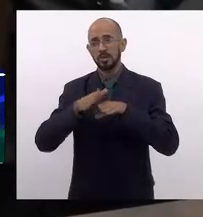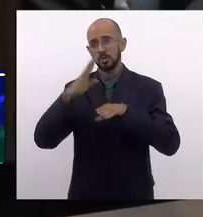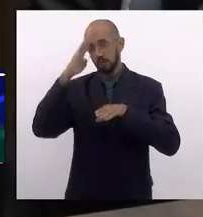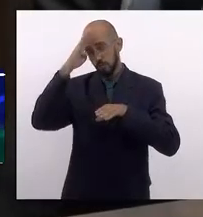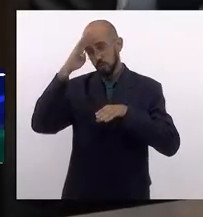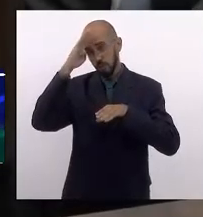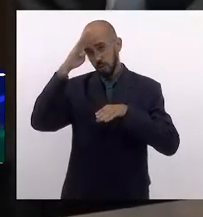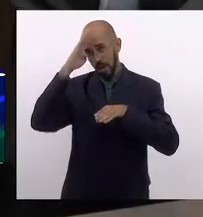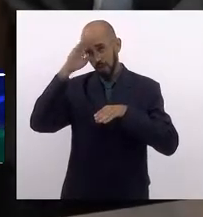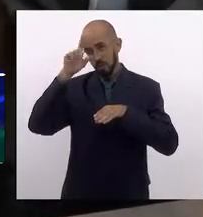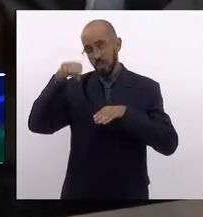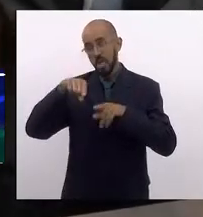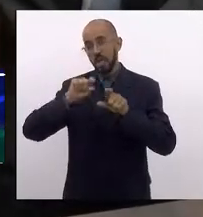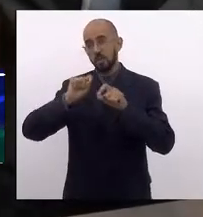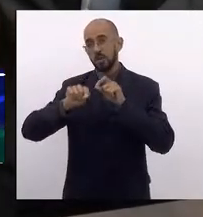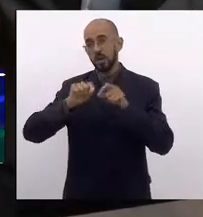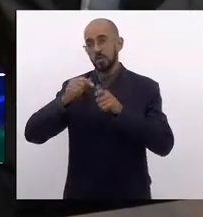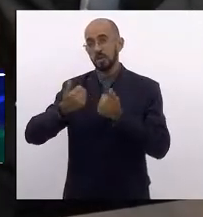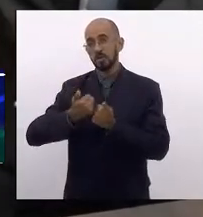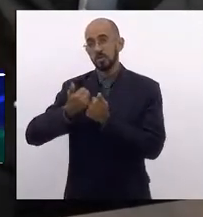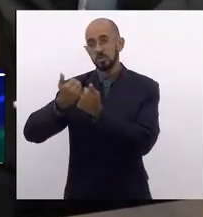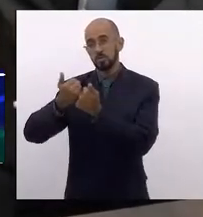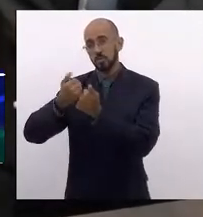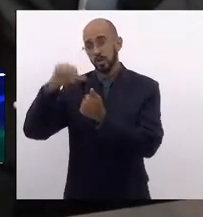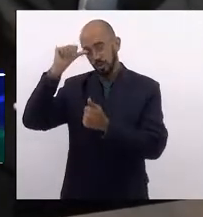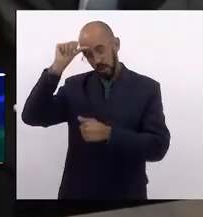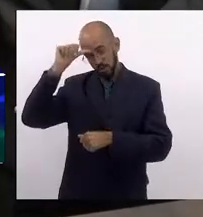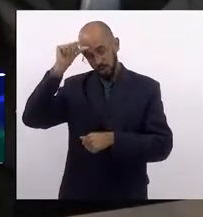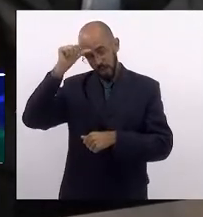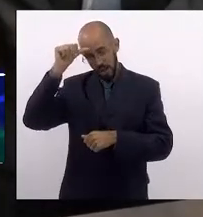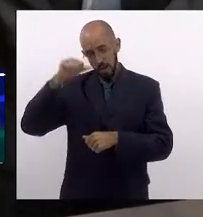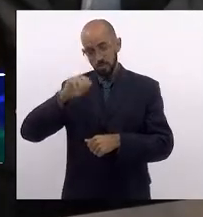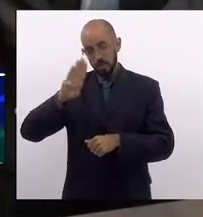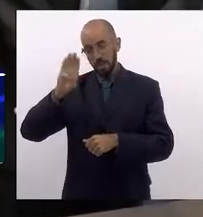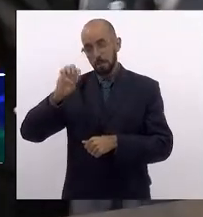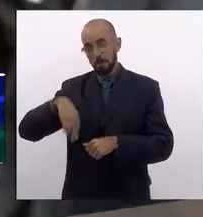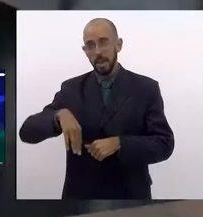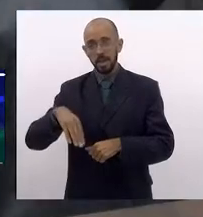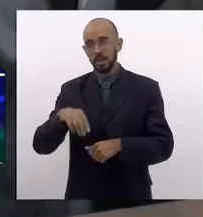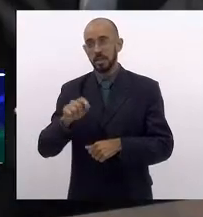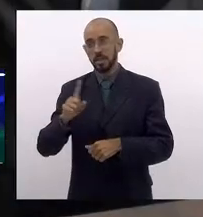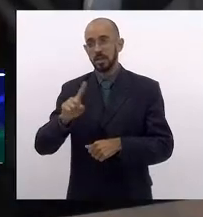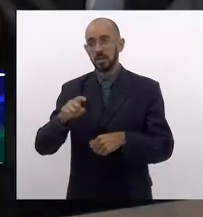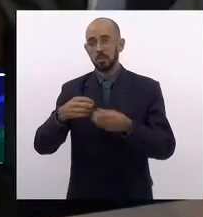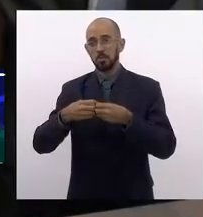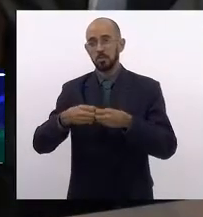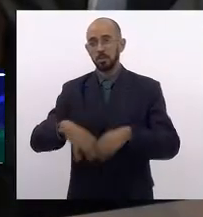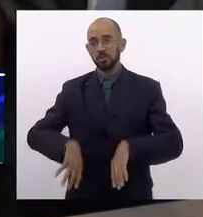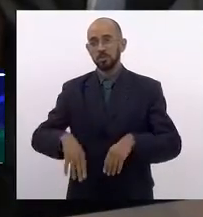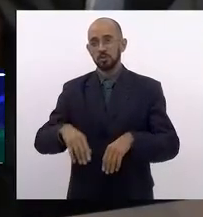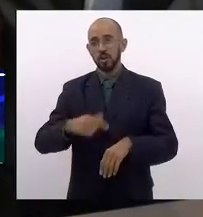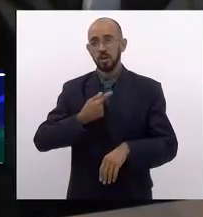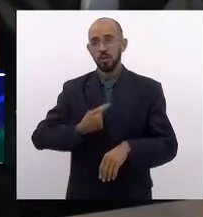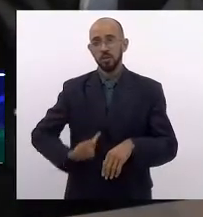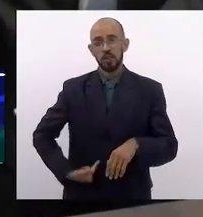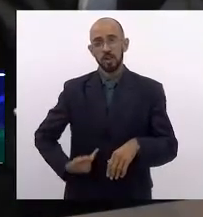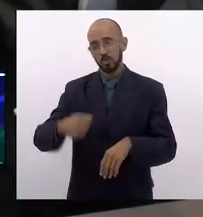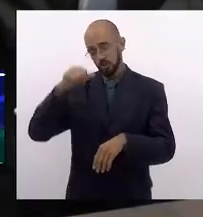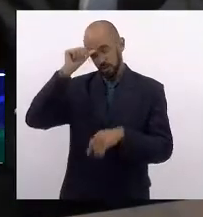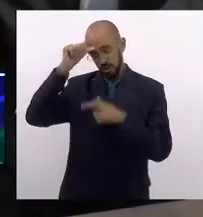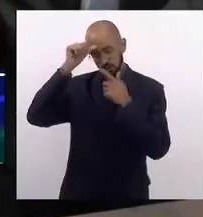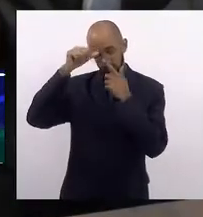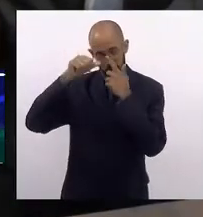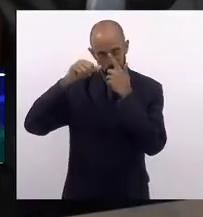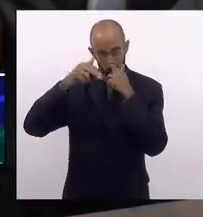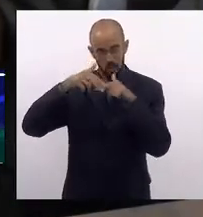foi para que nós ajudássemos o governador Claudio caixa que tá indo muito bem e não prejudicar o seu da do Cláudio Caju por